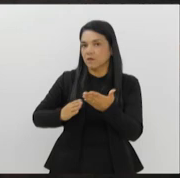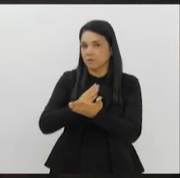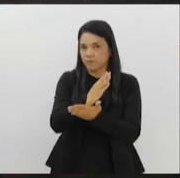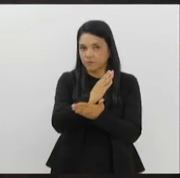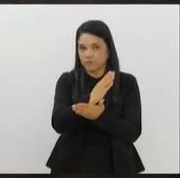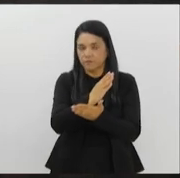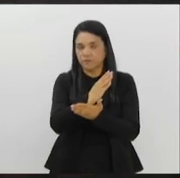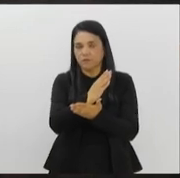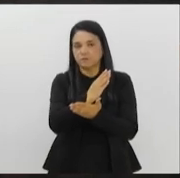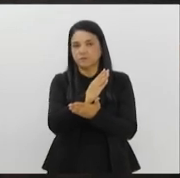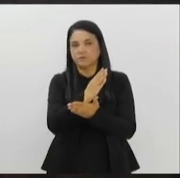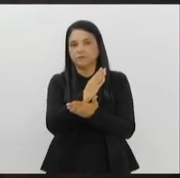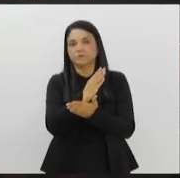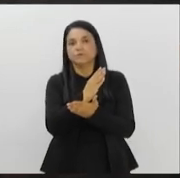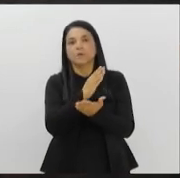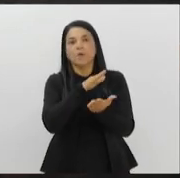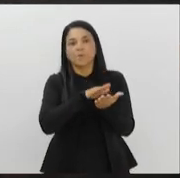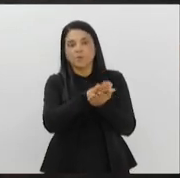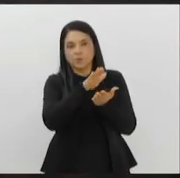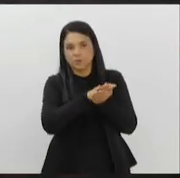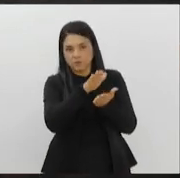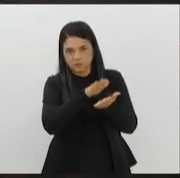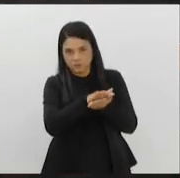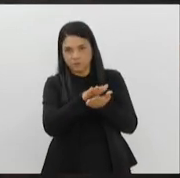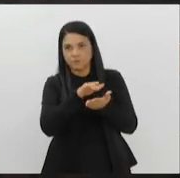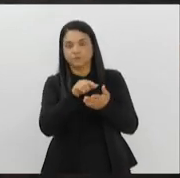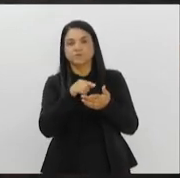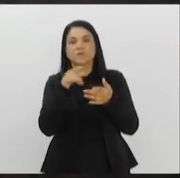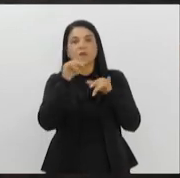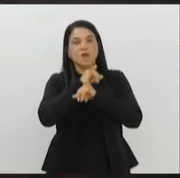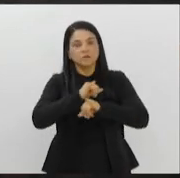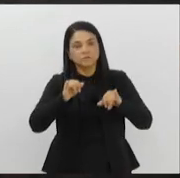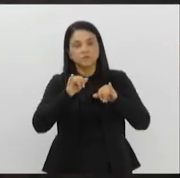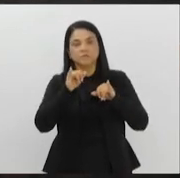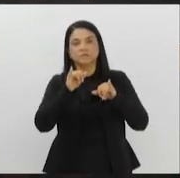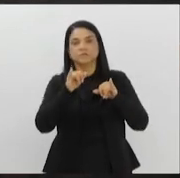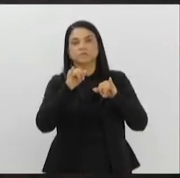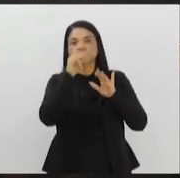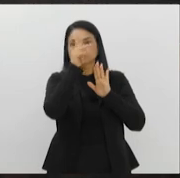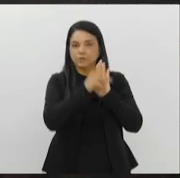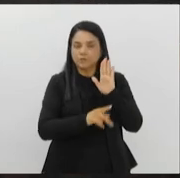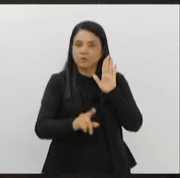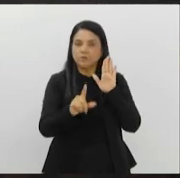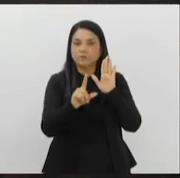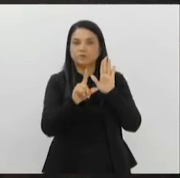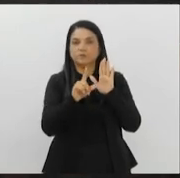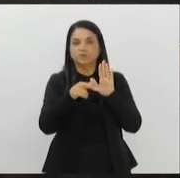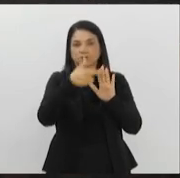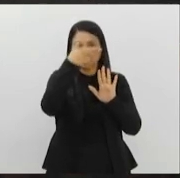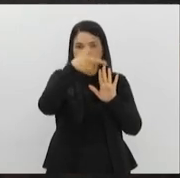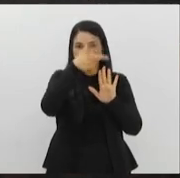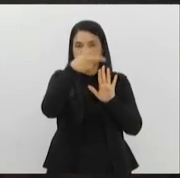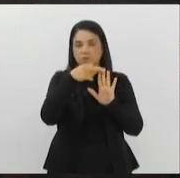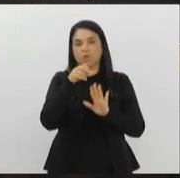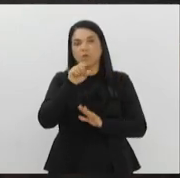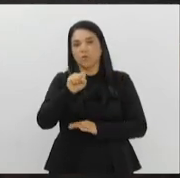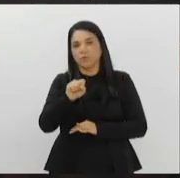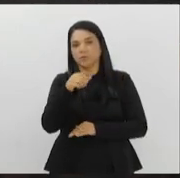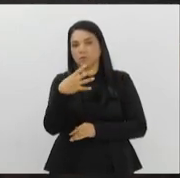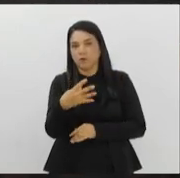estão. Aprovado, vai a promulgação. Anuncio projeto de resolução número